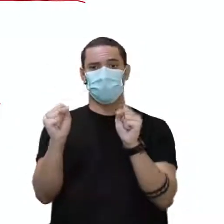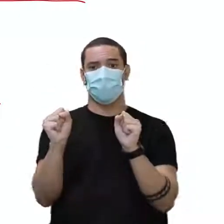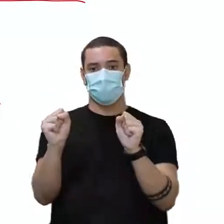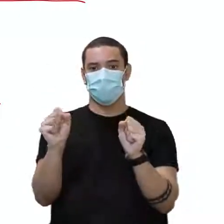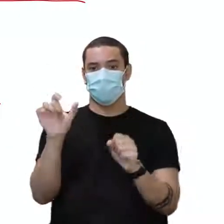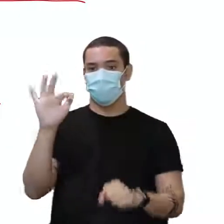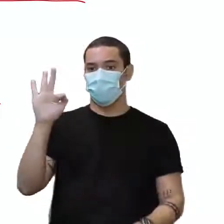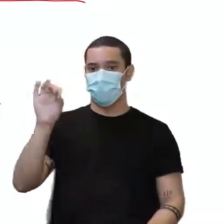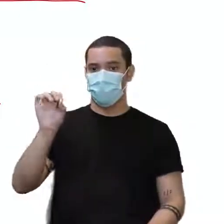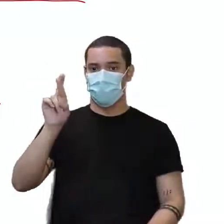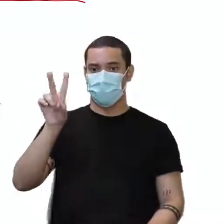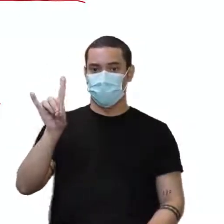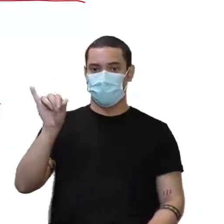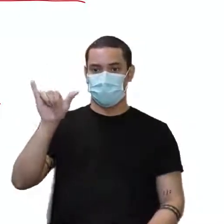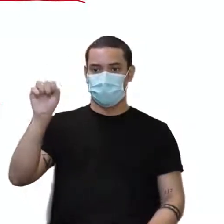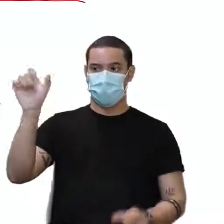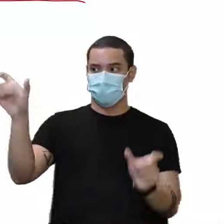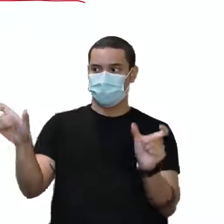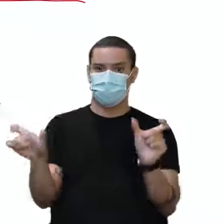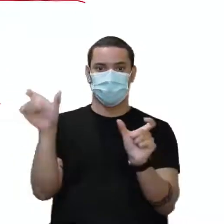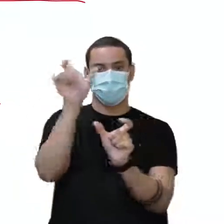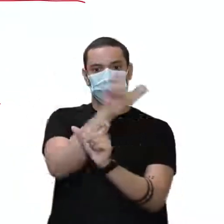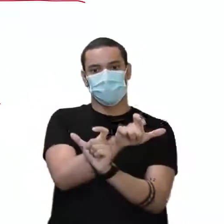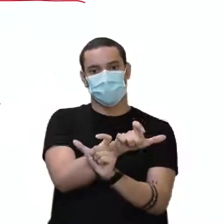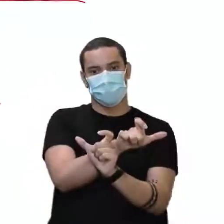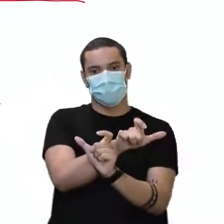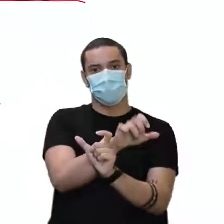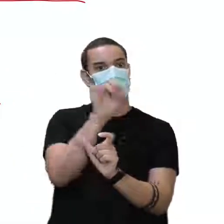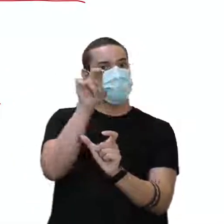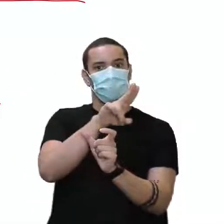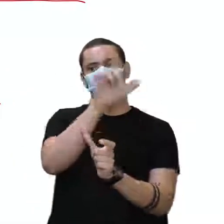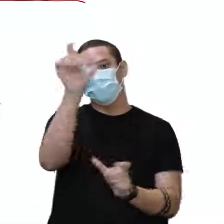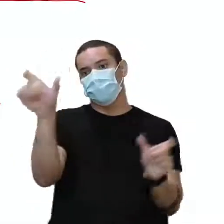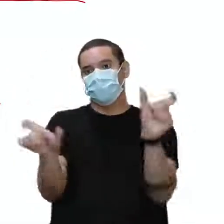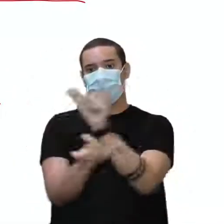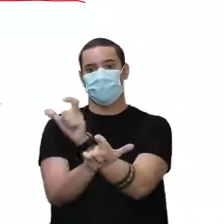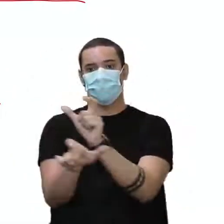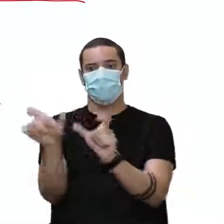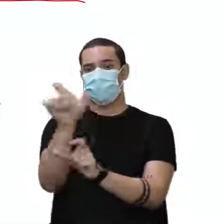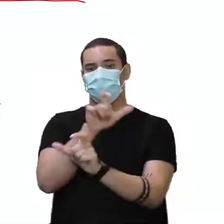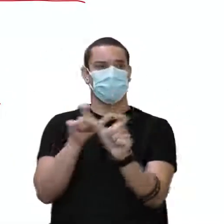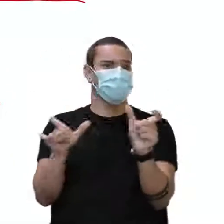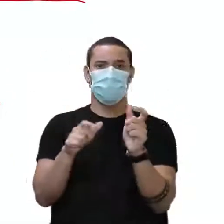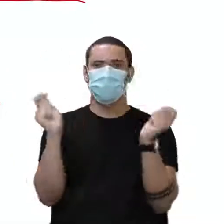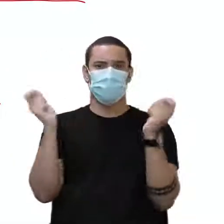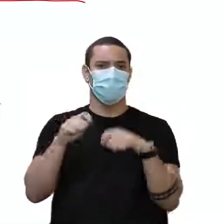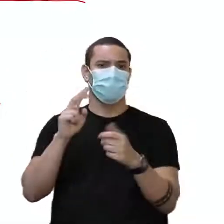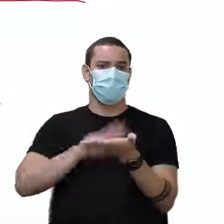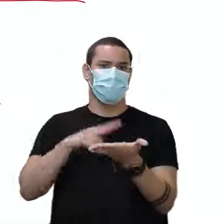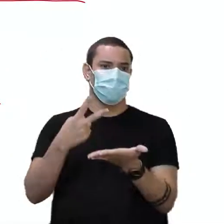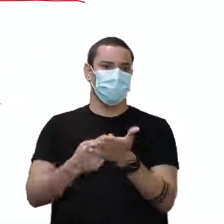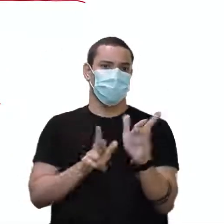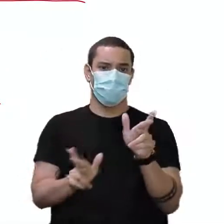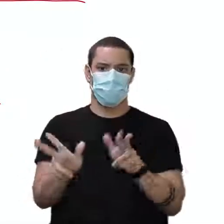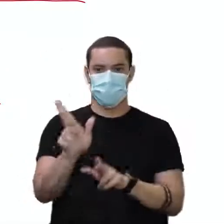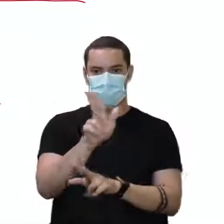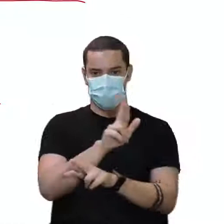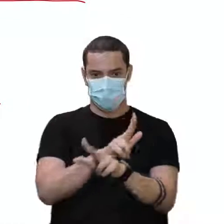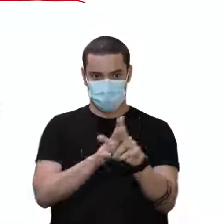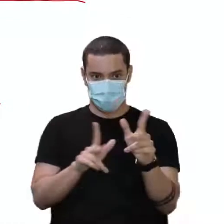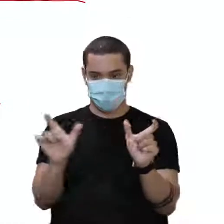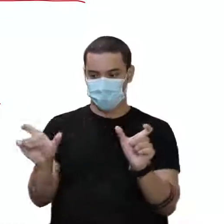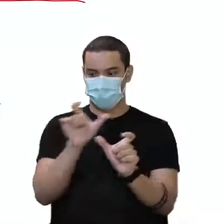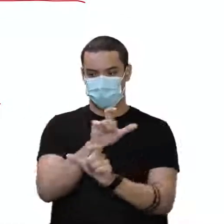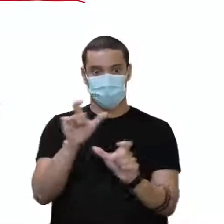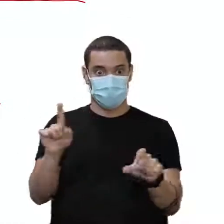pode traduzir também. Aqui, ó. Charlie Brown não recebe carta dos amigos há dias. Aí aqui na tradução, faz dias que Charlie